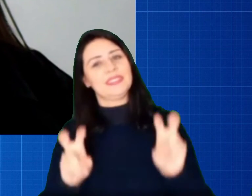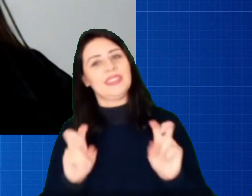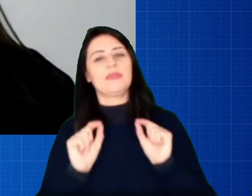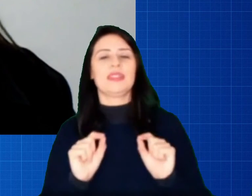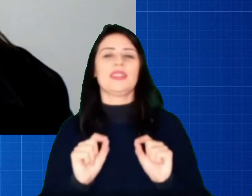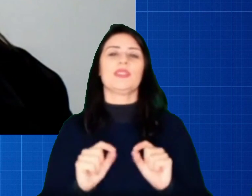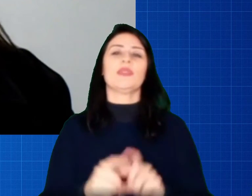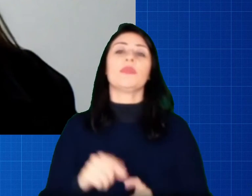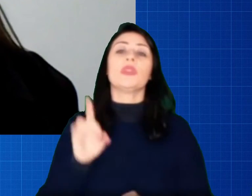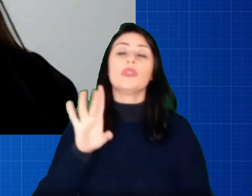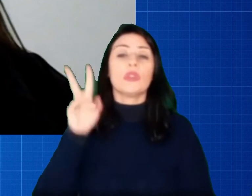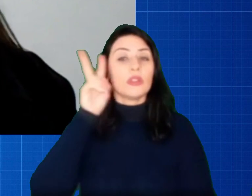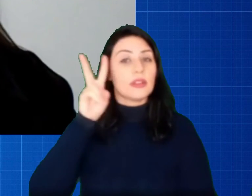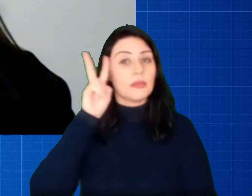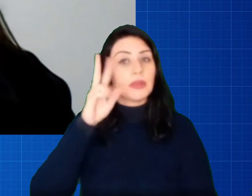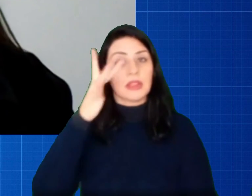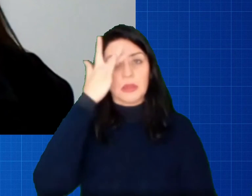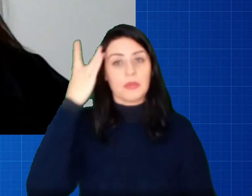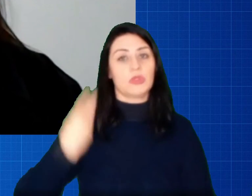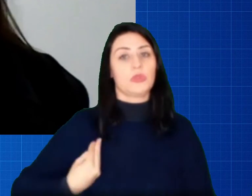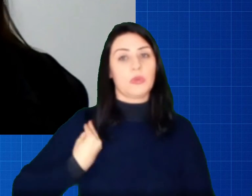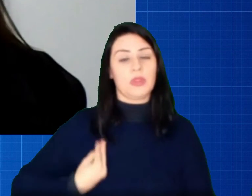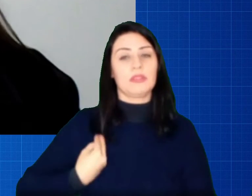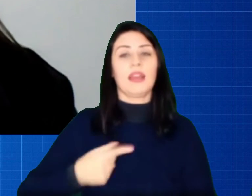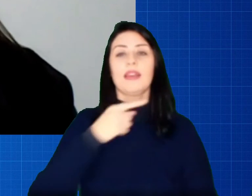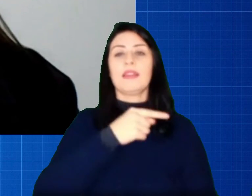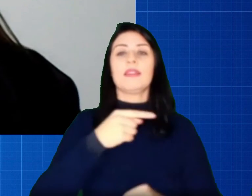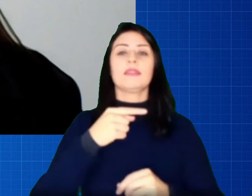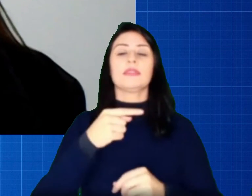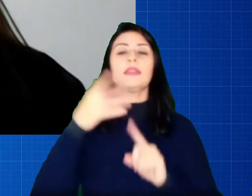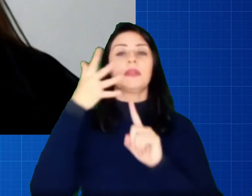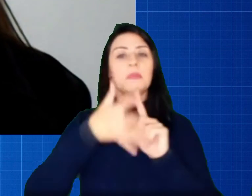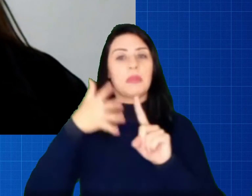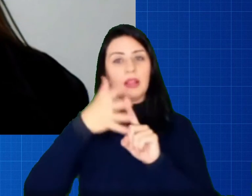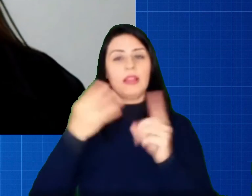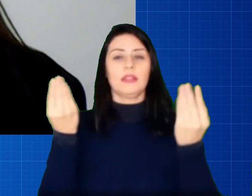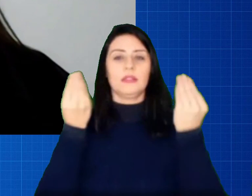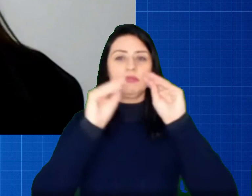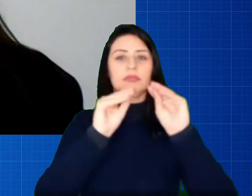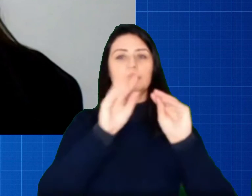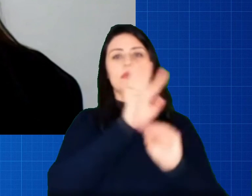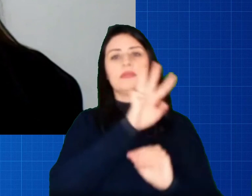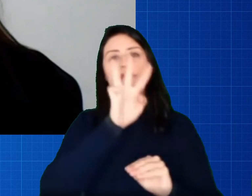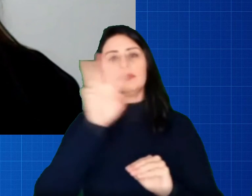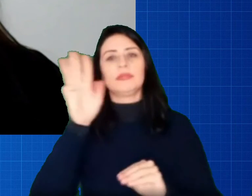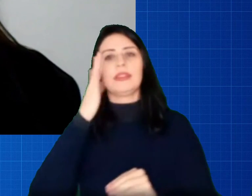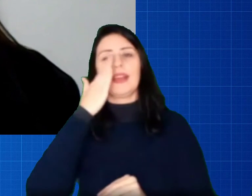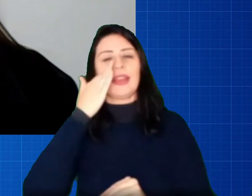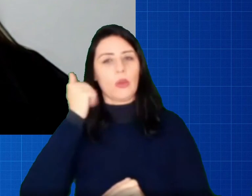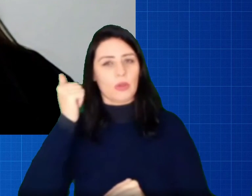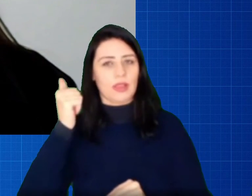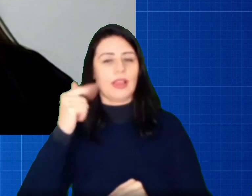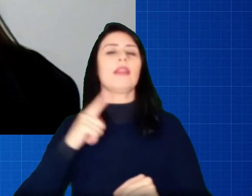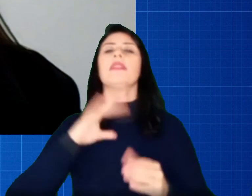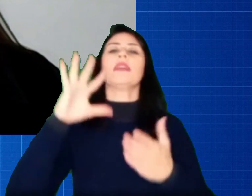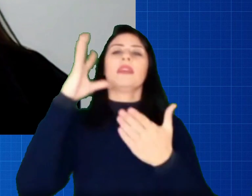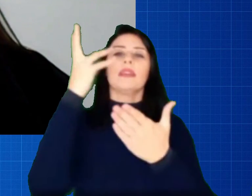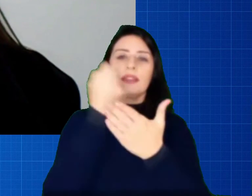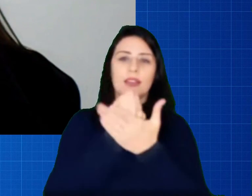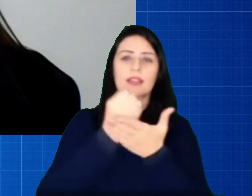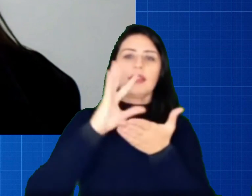disponível para novos trabalhos e desafios, e esse é um deles, né? E só lembrando o pessoal que está aqui participando que essa palestra